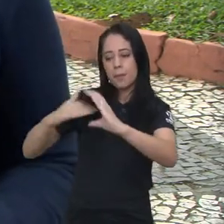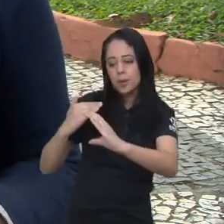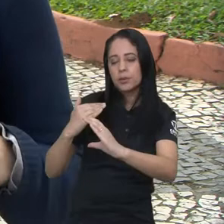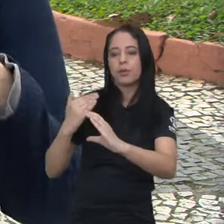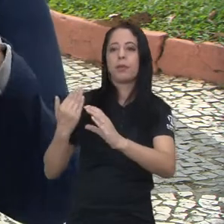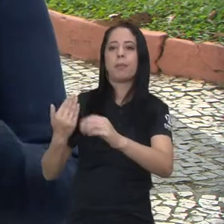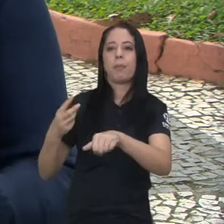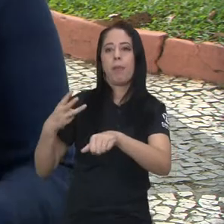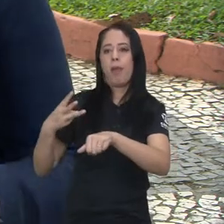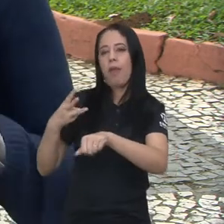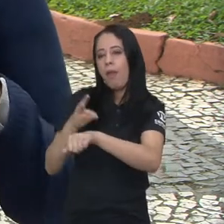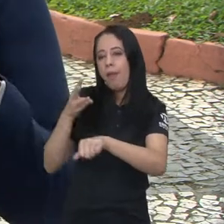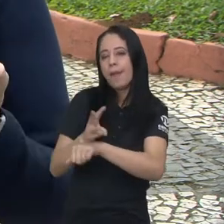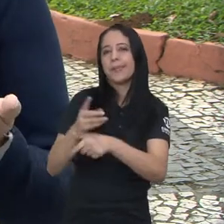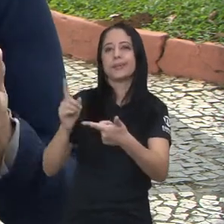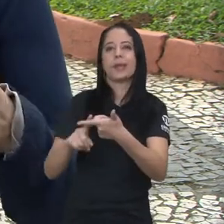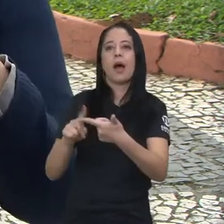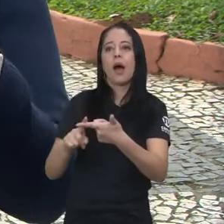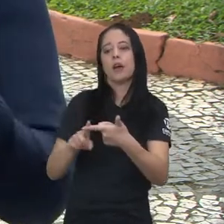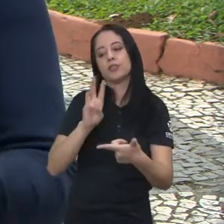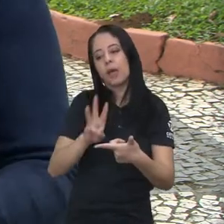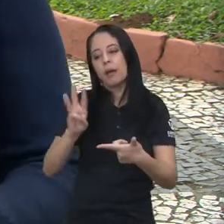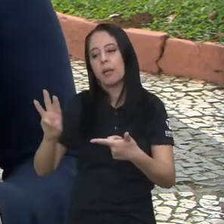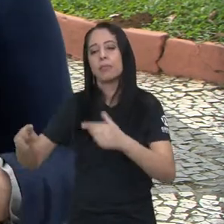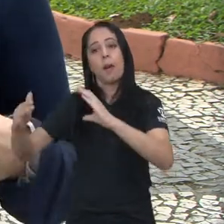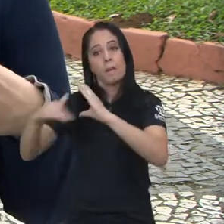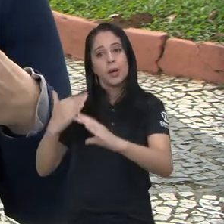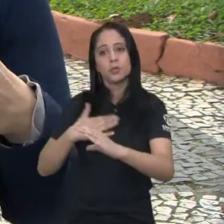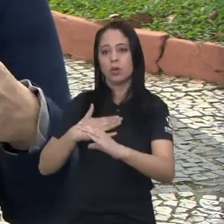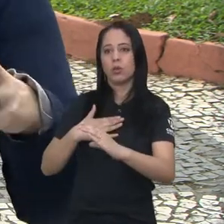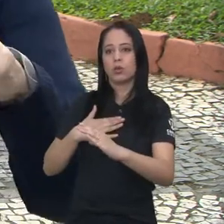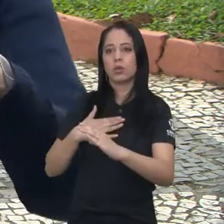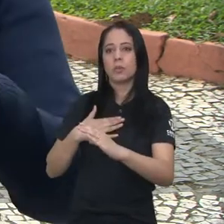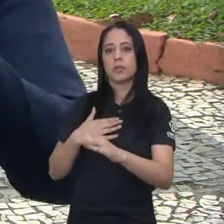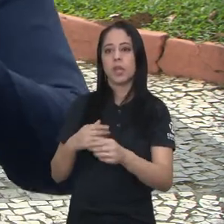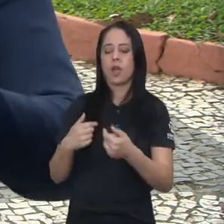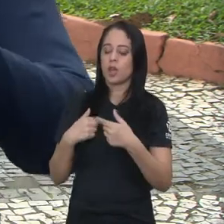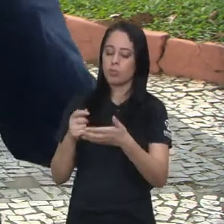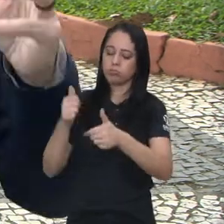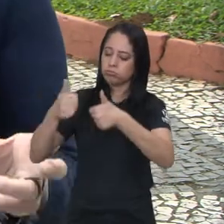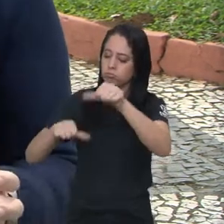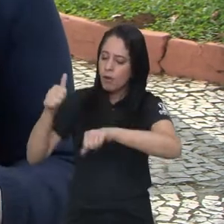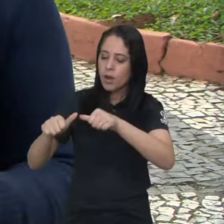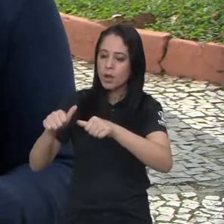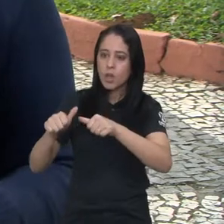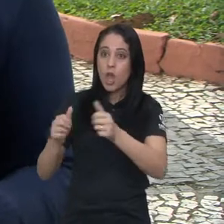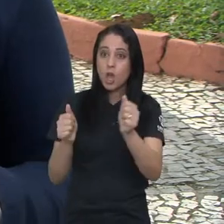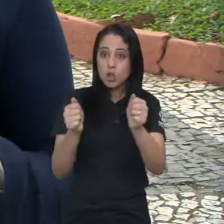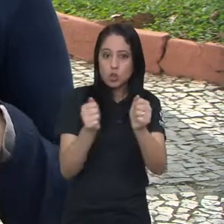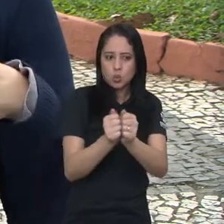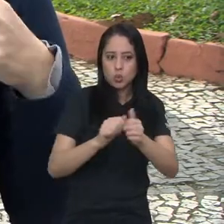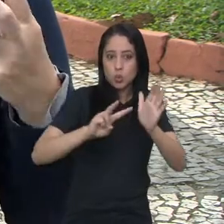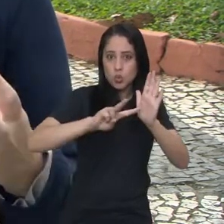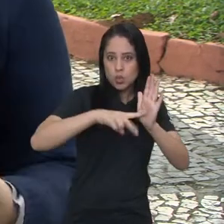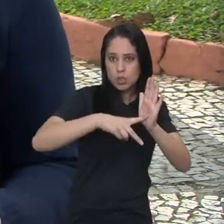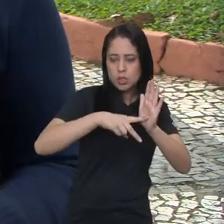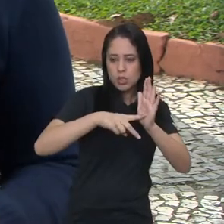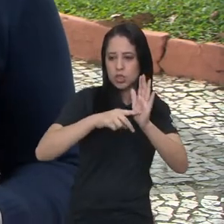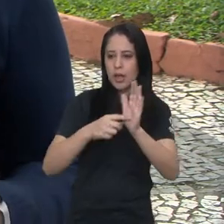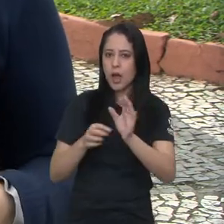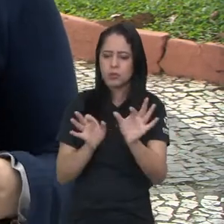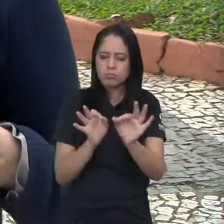público de São José que mandou e-mail mandou a mensagem no WhatsApp e aí junto com o sindicato dos